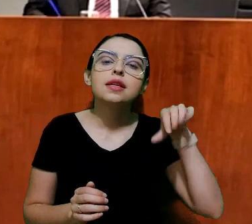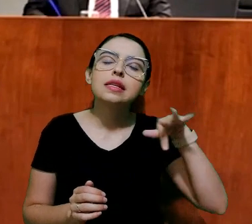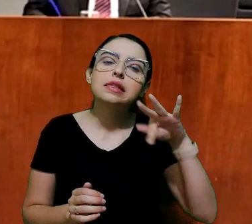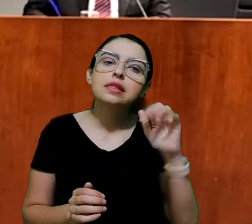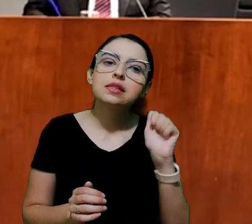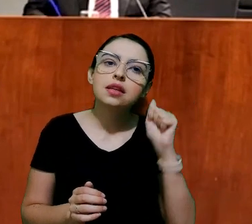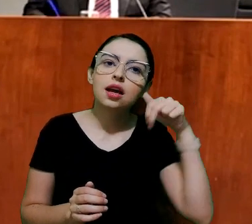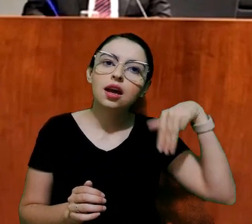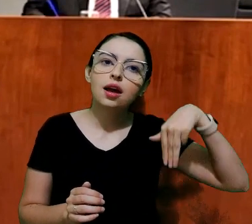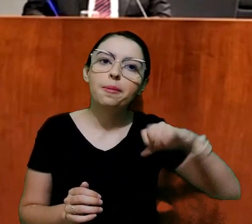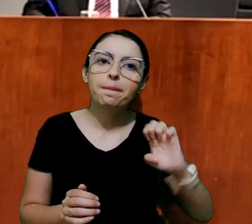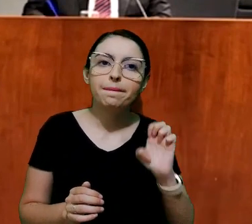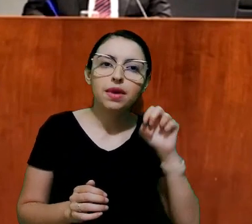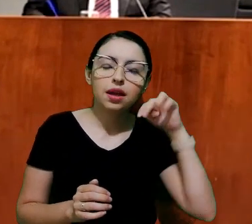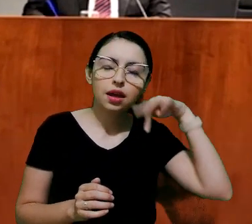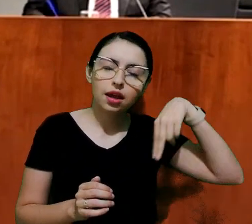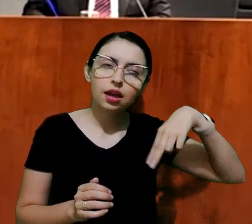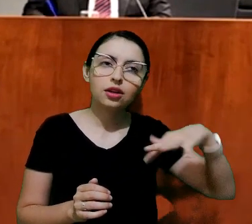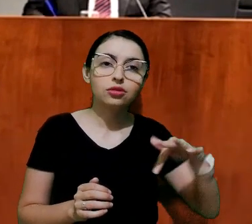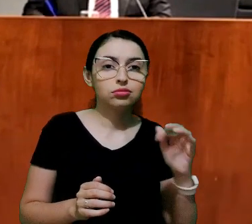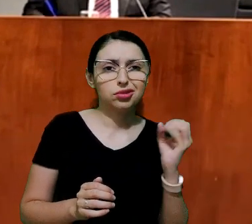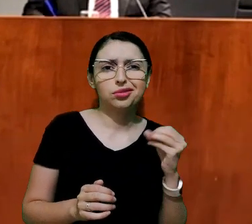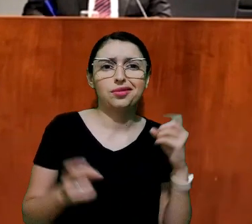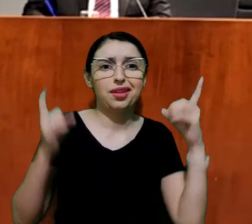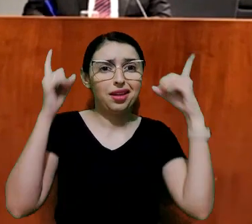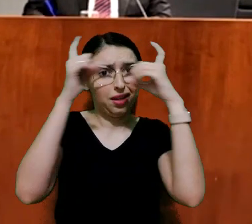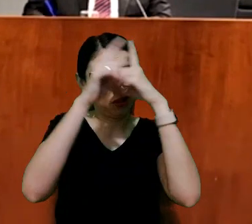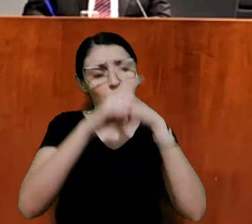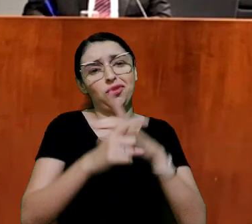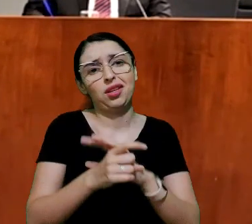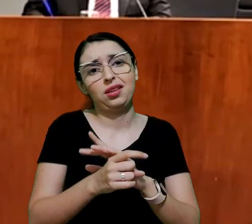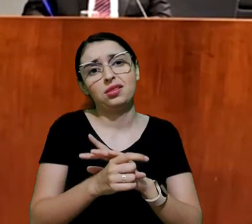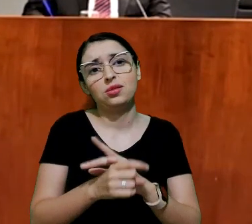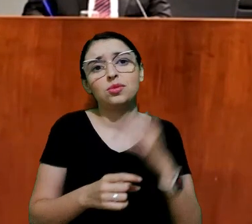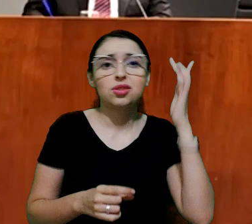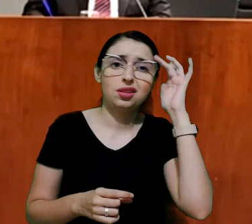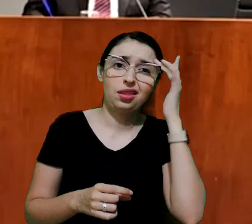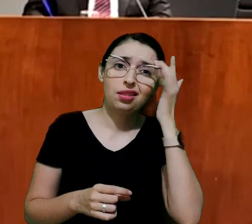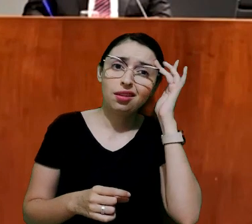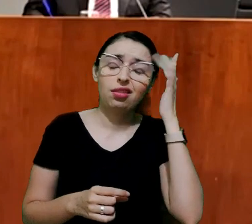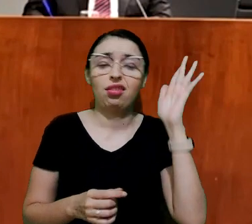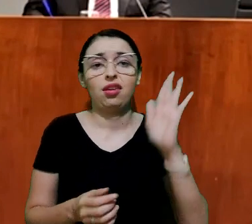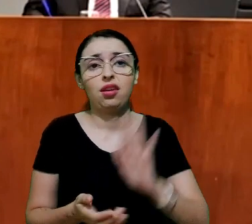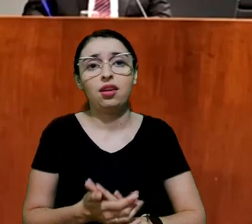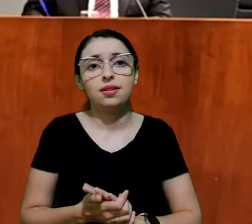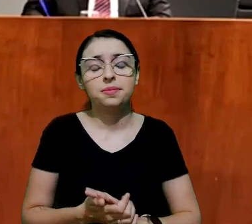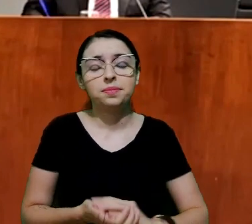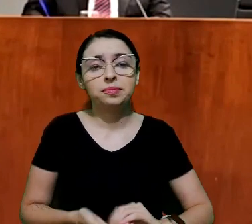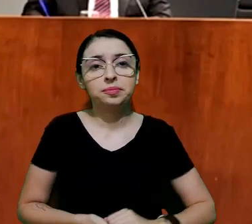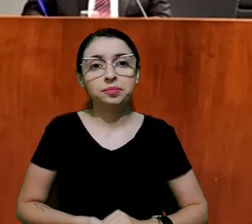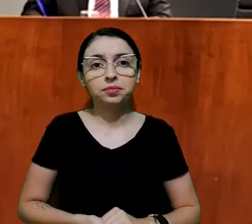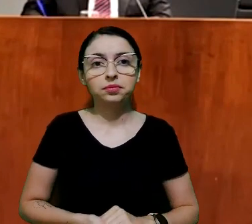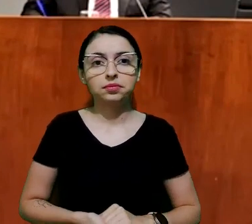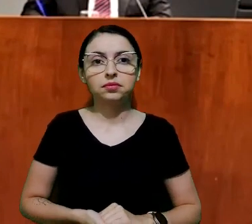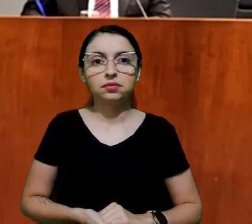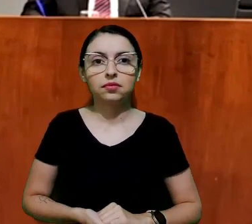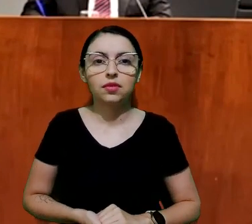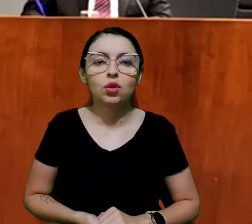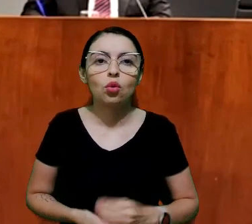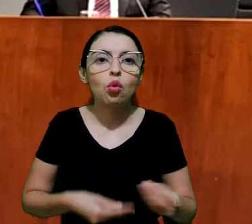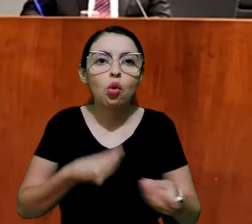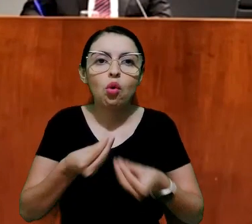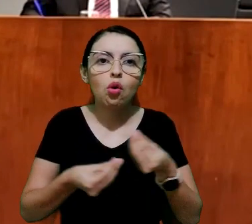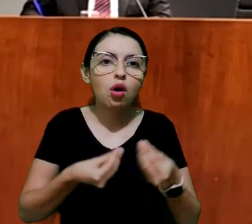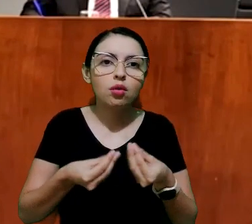Então, são situações muito difíceis de serem superadas. Muito difíceis de serem superadas. Essa